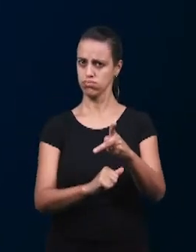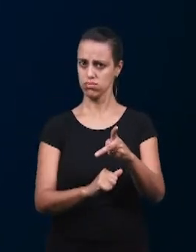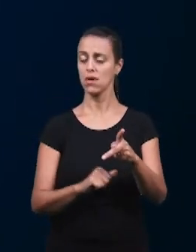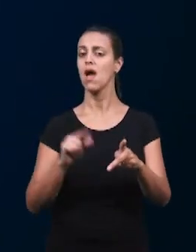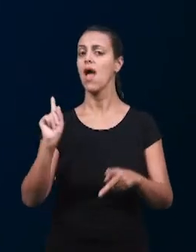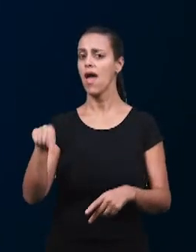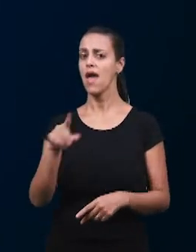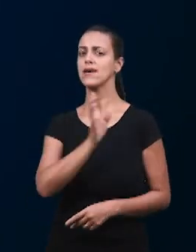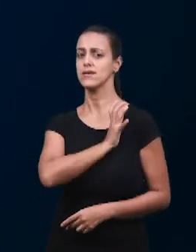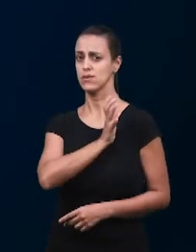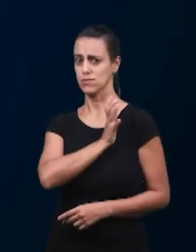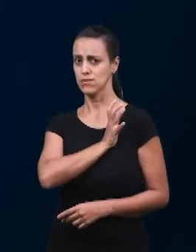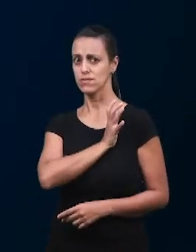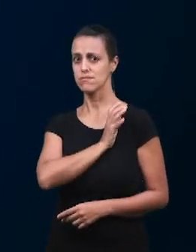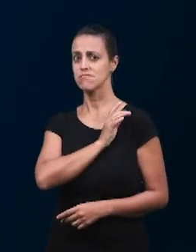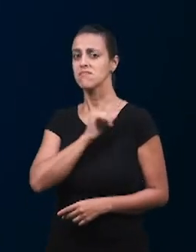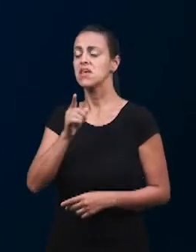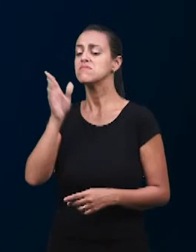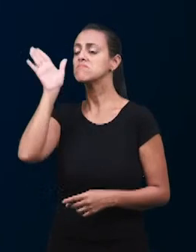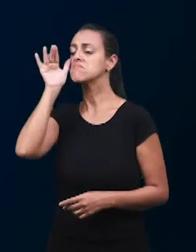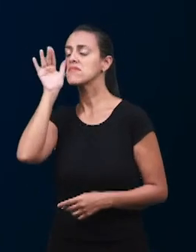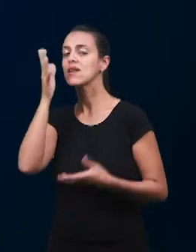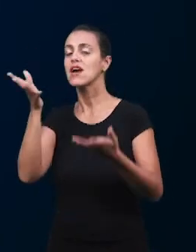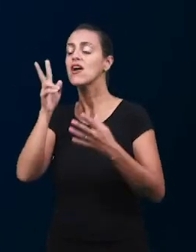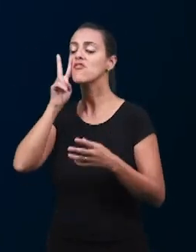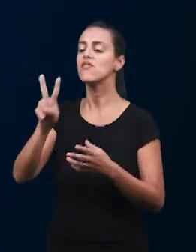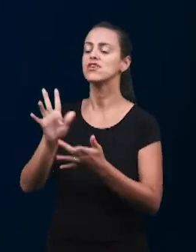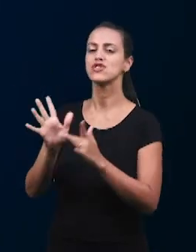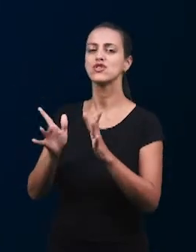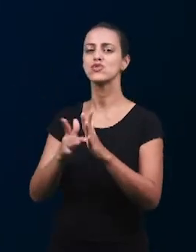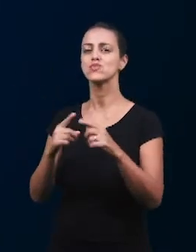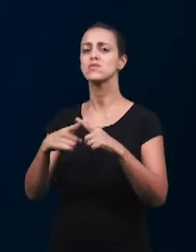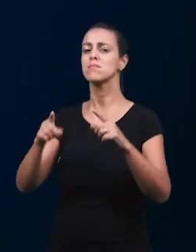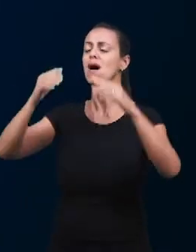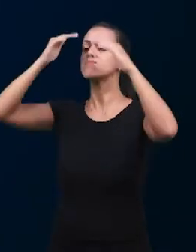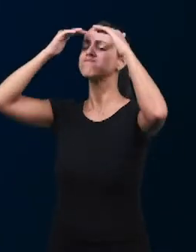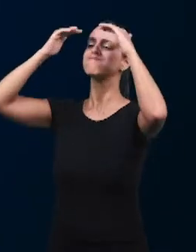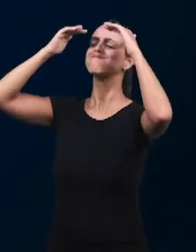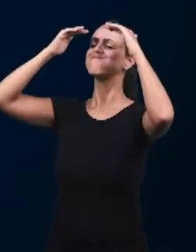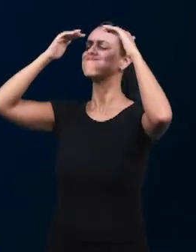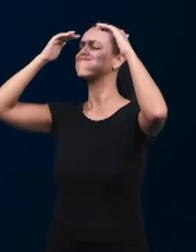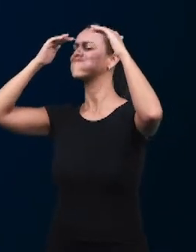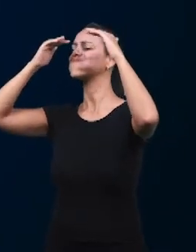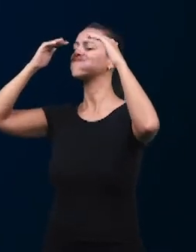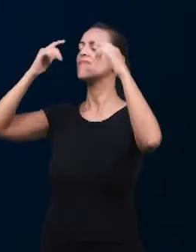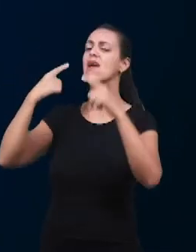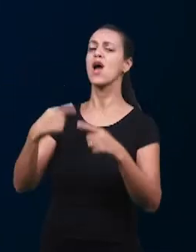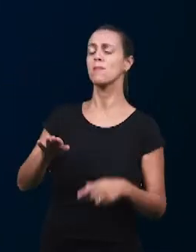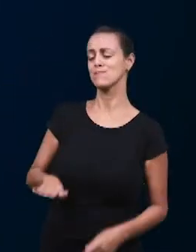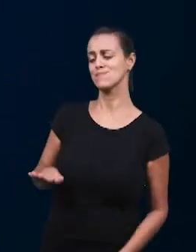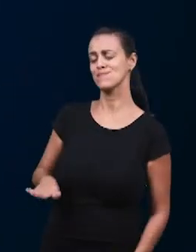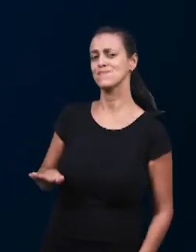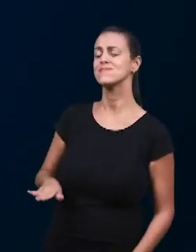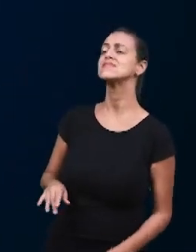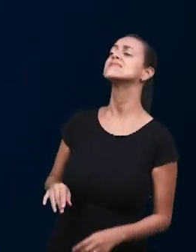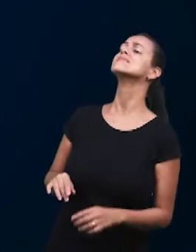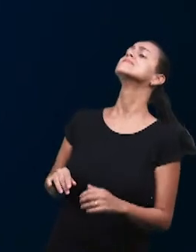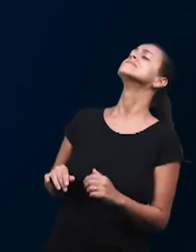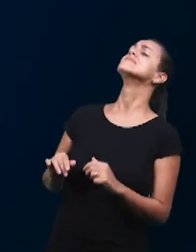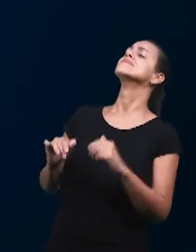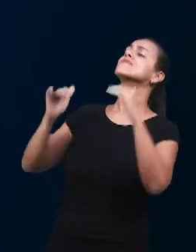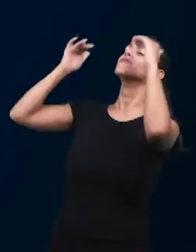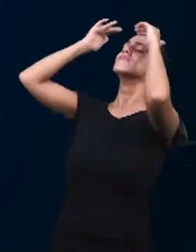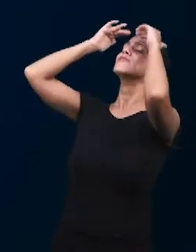publicanos e era rico. E procurava ver quem era Jesus, e não podia, por causa da multidão, pois era de pequena estatura.